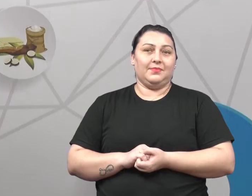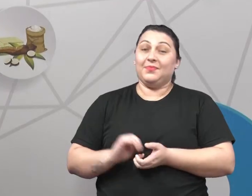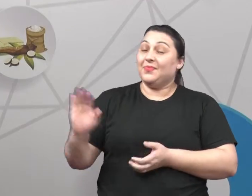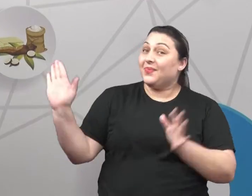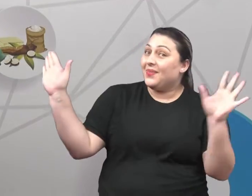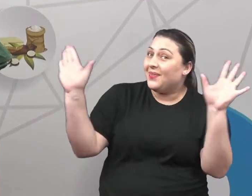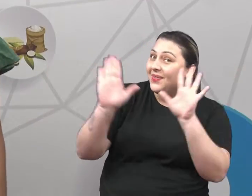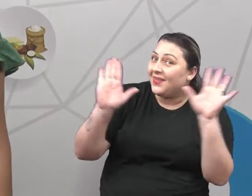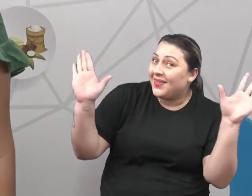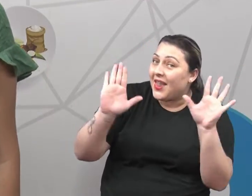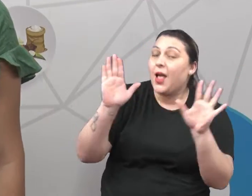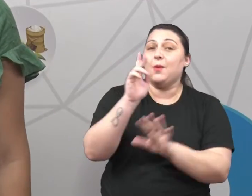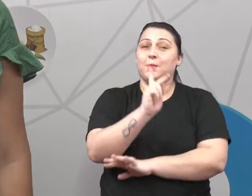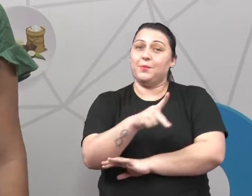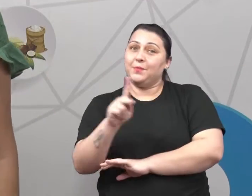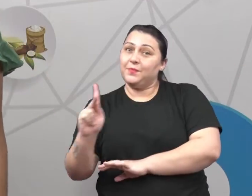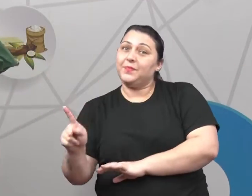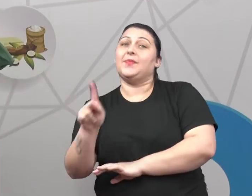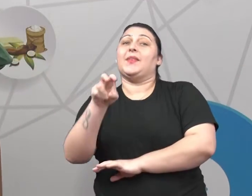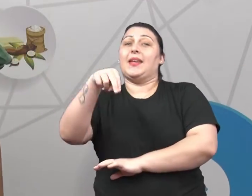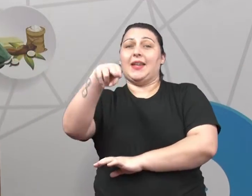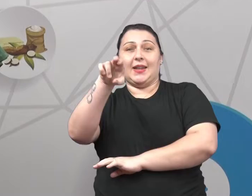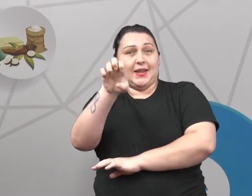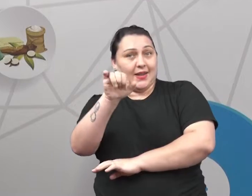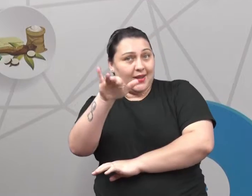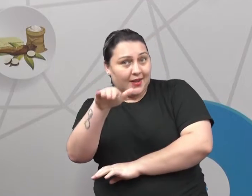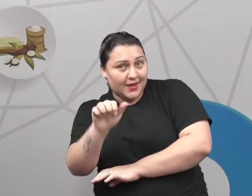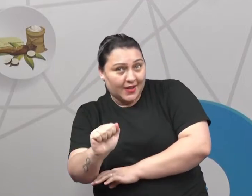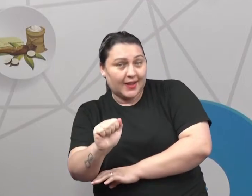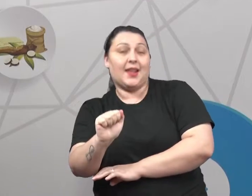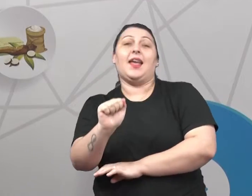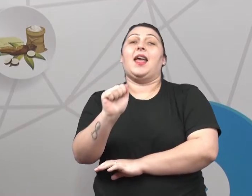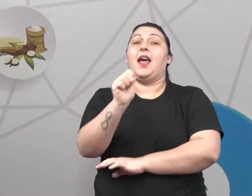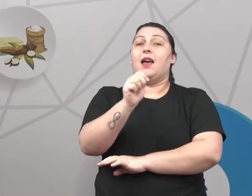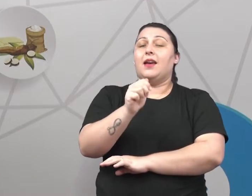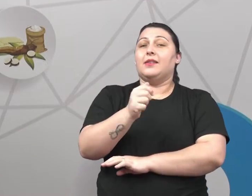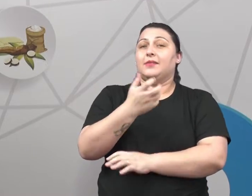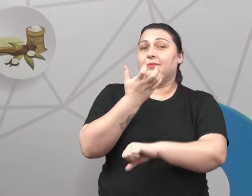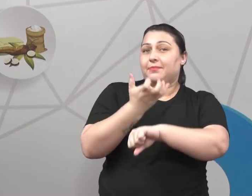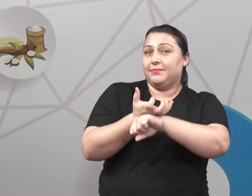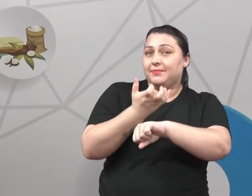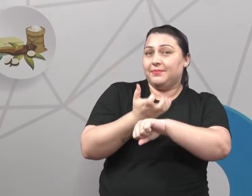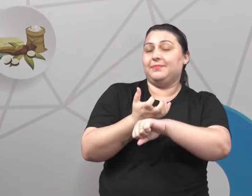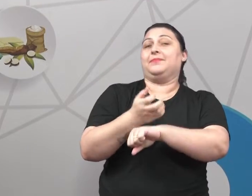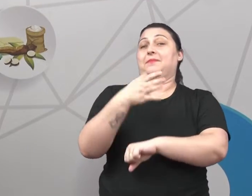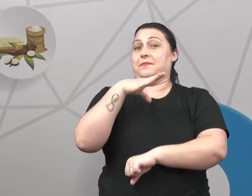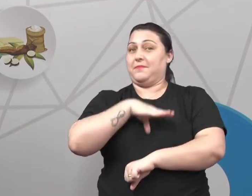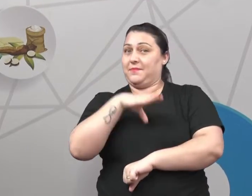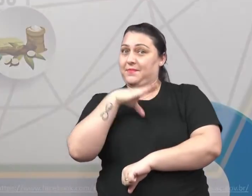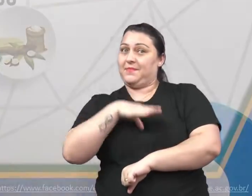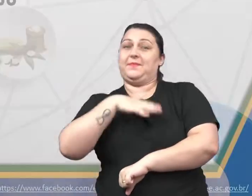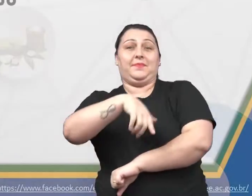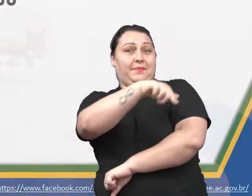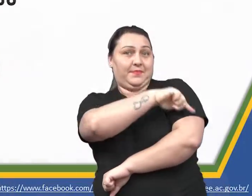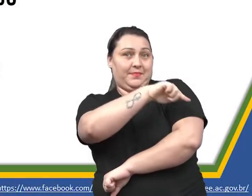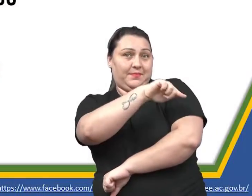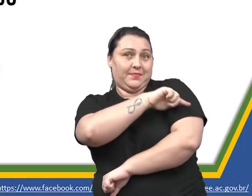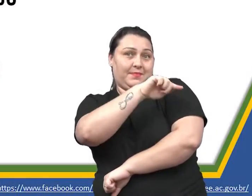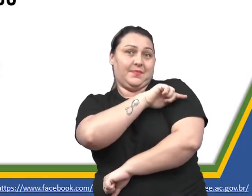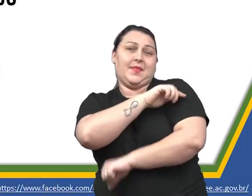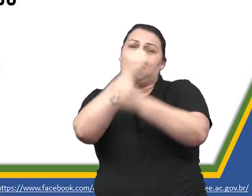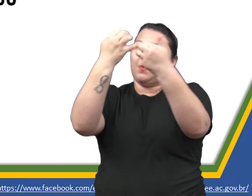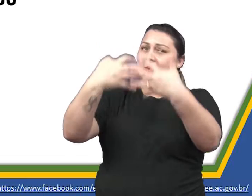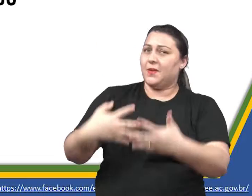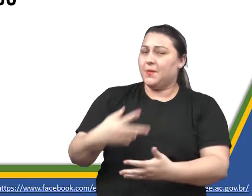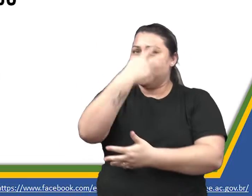Olá, pessoal. Eu sou a professora Valdinéia Machado e eu vou trabalhar com vocês um conteúdo do 7º ano que é o relato